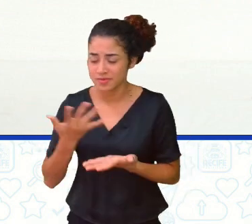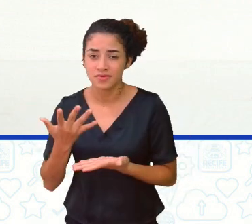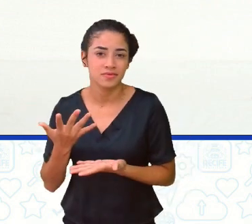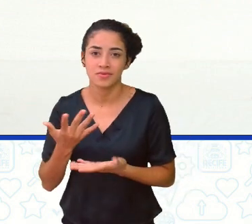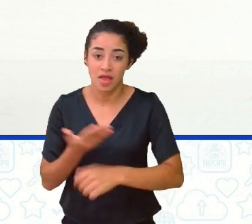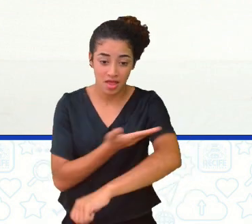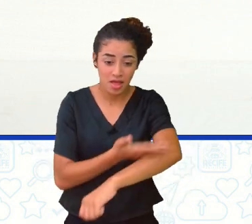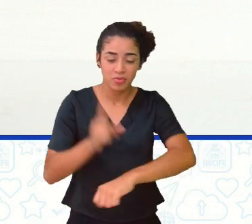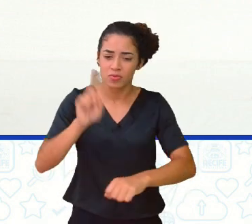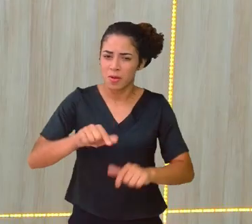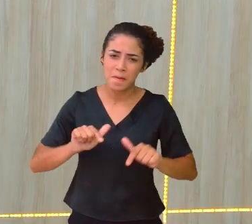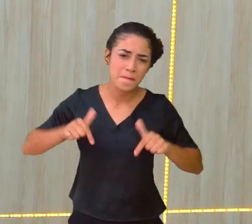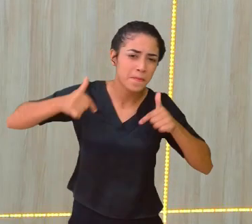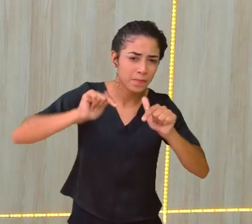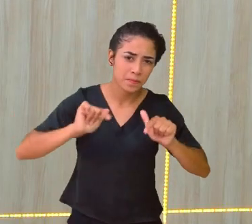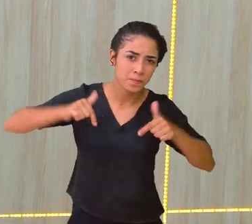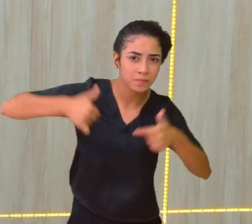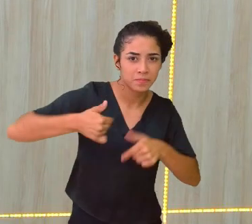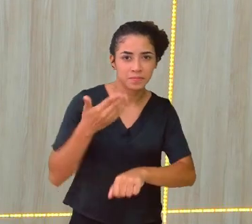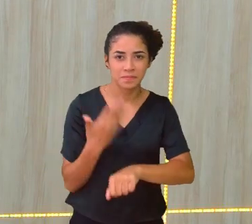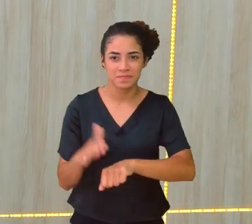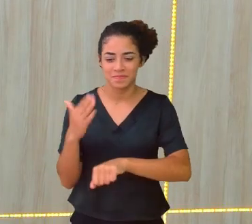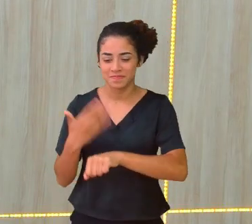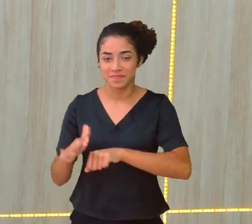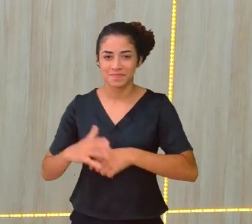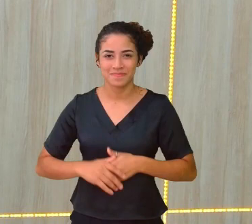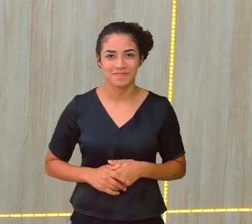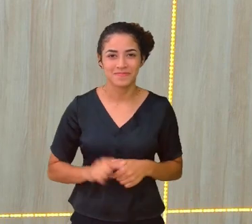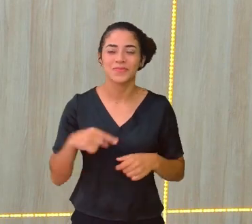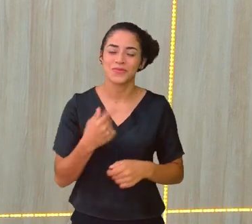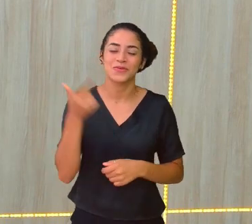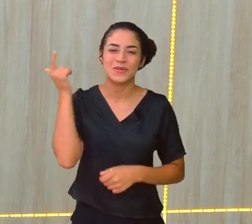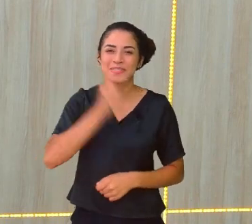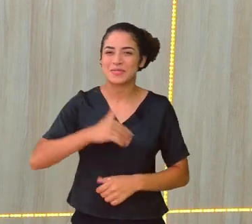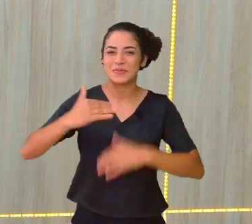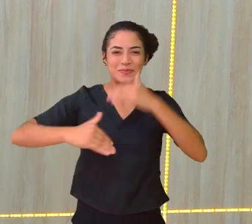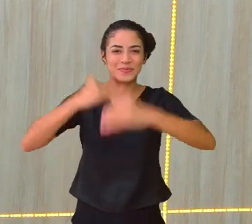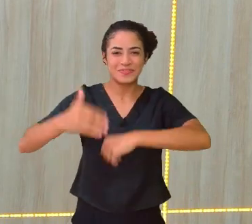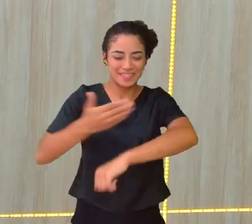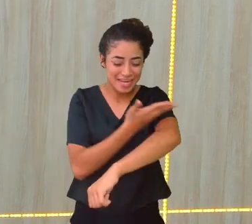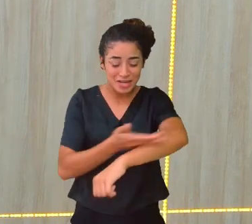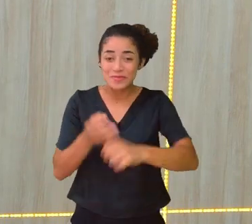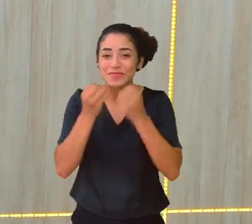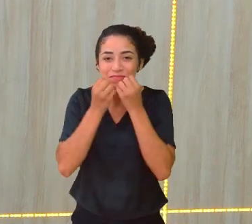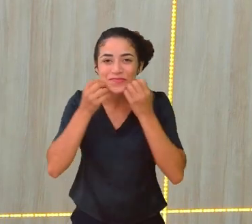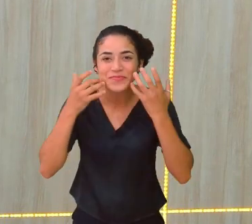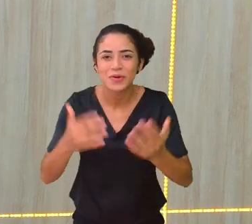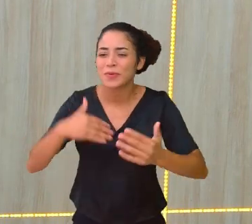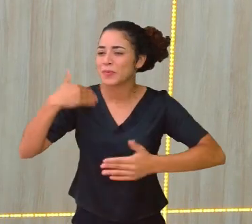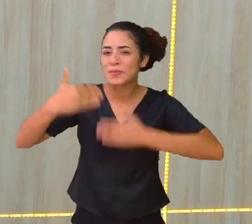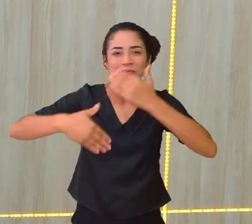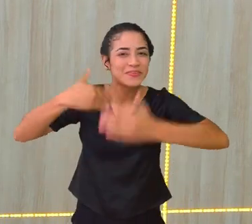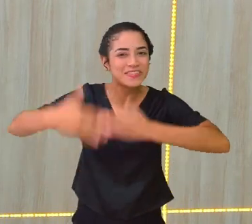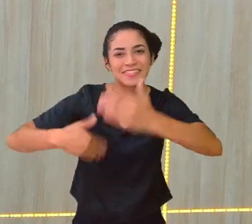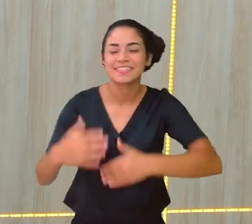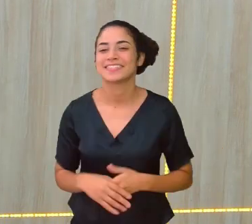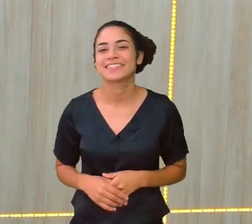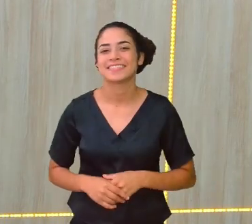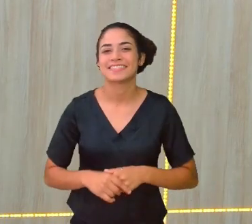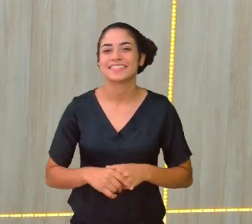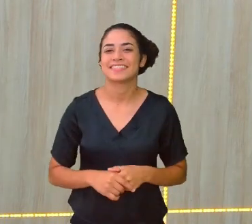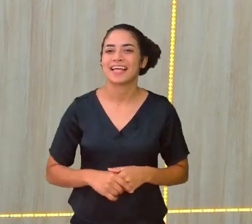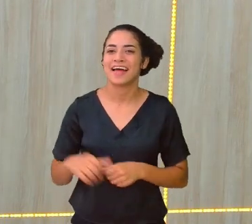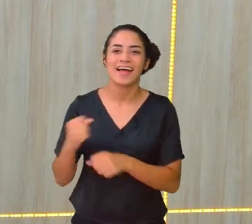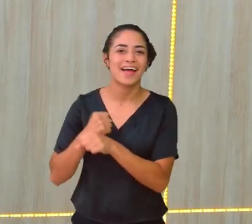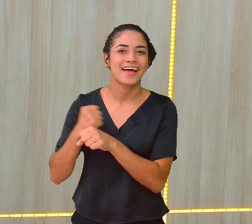hábito é a persistência na prática. Então, que a gente consiga construir bons hábitos, né? Que a gente consiga perseguir bons hábitos. Faz acho que